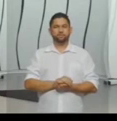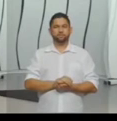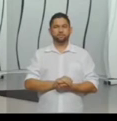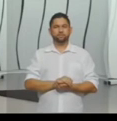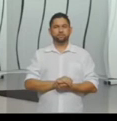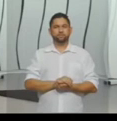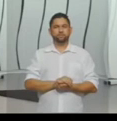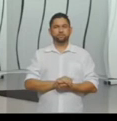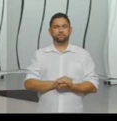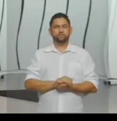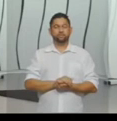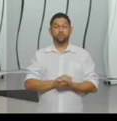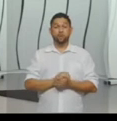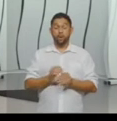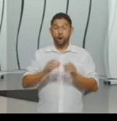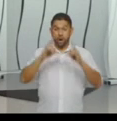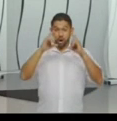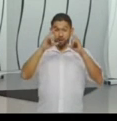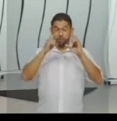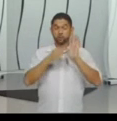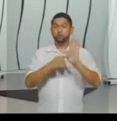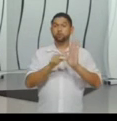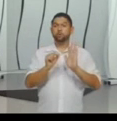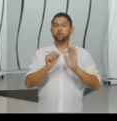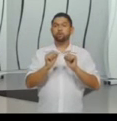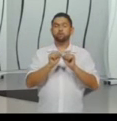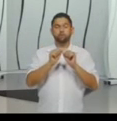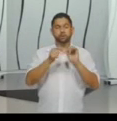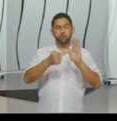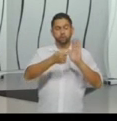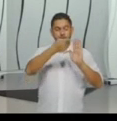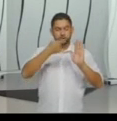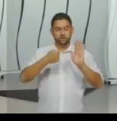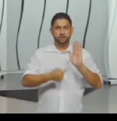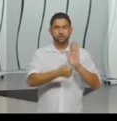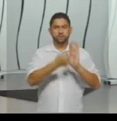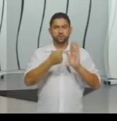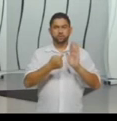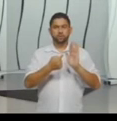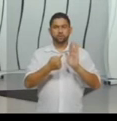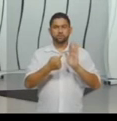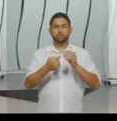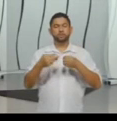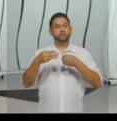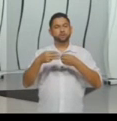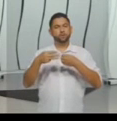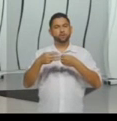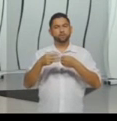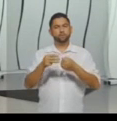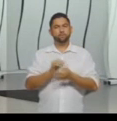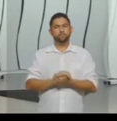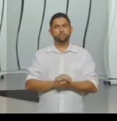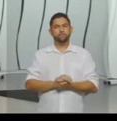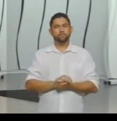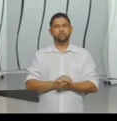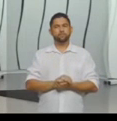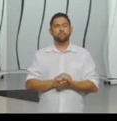figura está mostrando o seguinte, ó, eu vou circular aqui várias células aqui. Essas células são